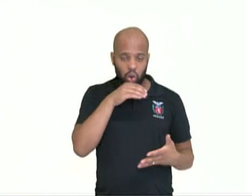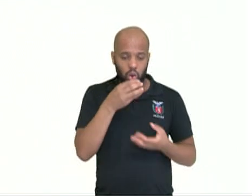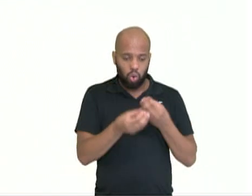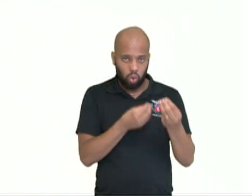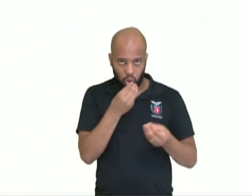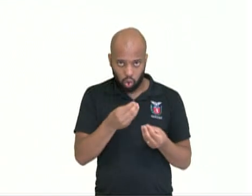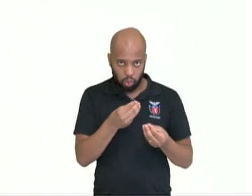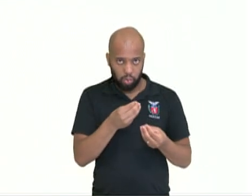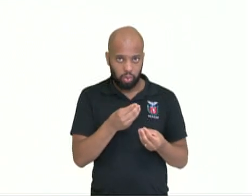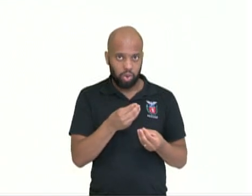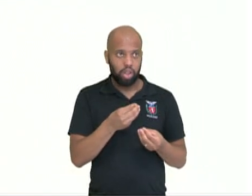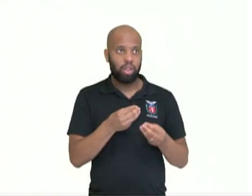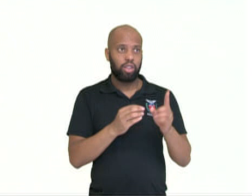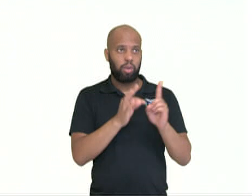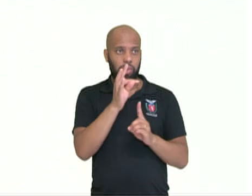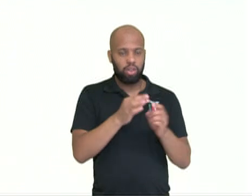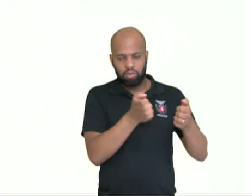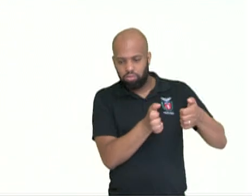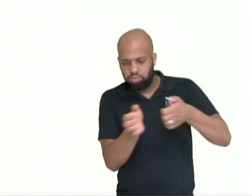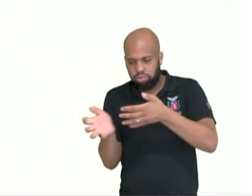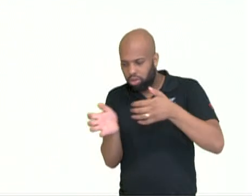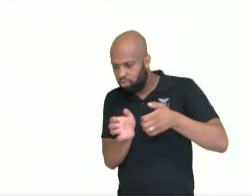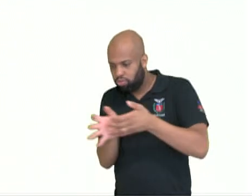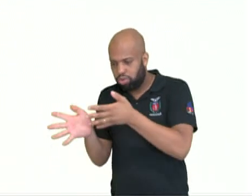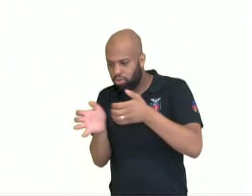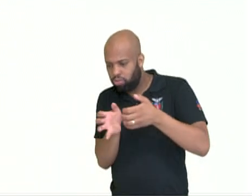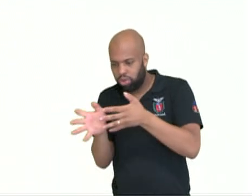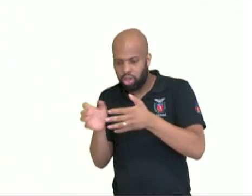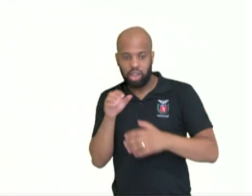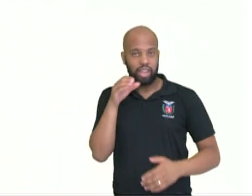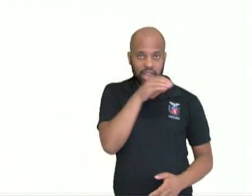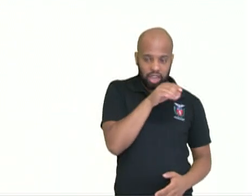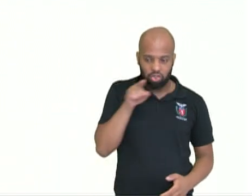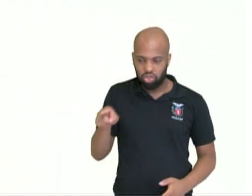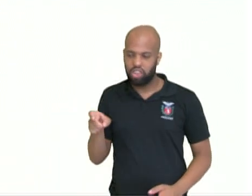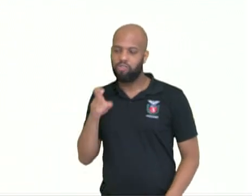outro menos quente. Qual que é correta? Tempo para você pensar.